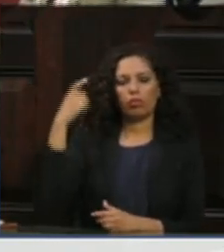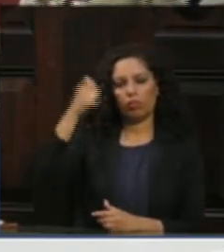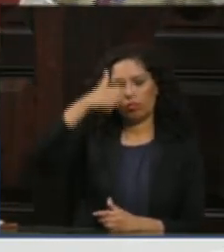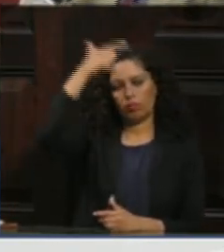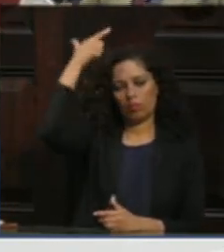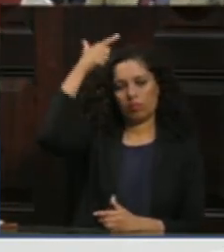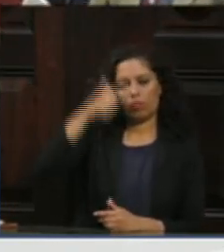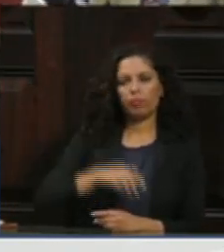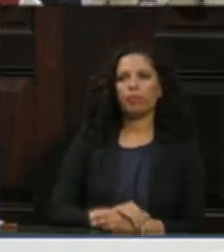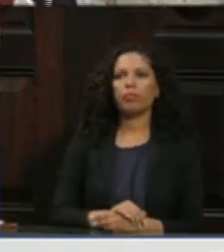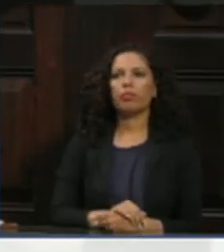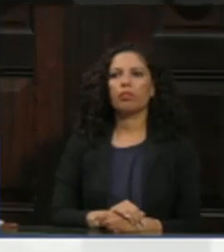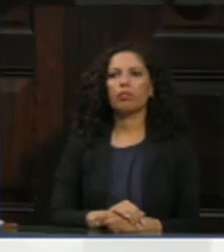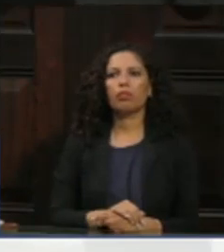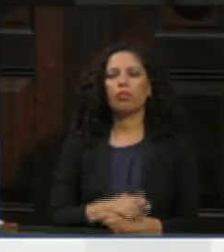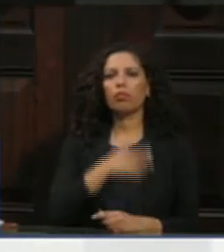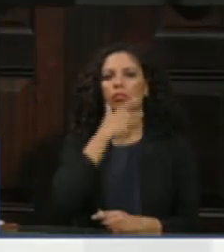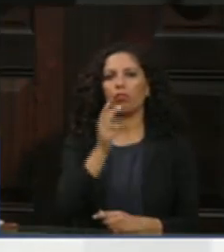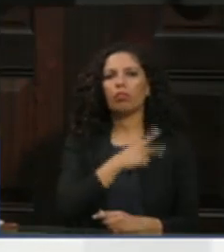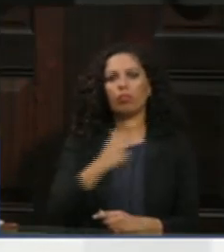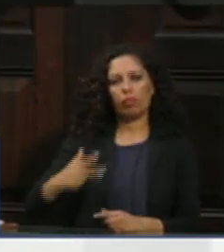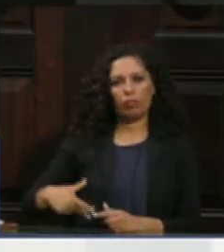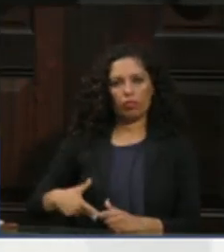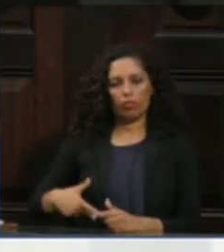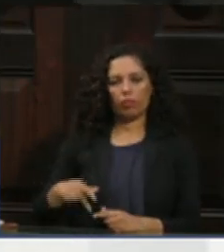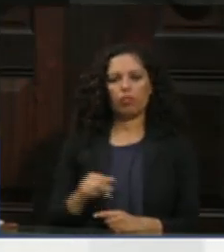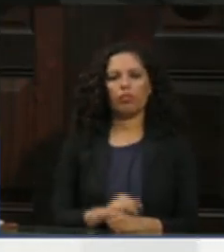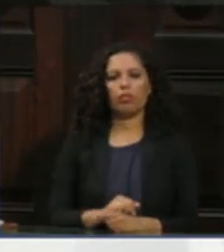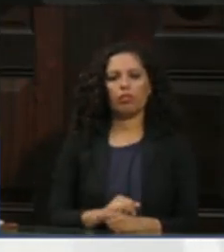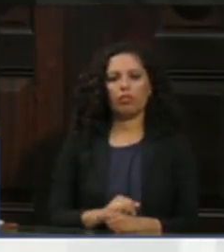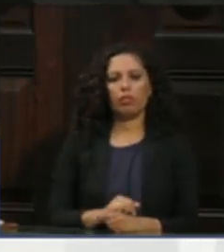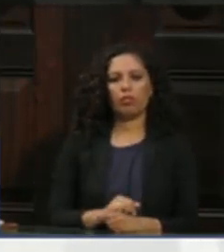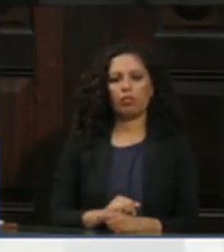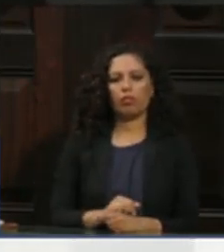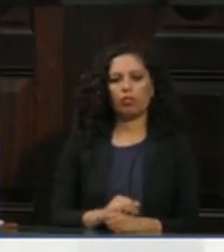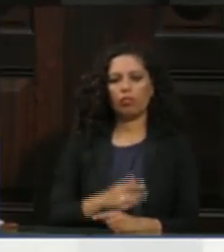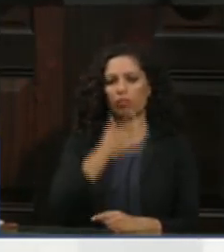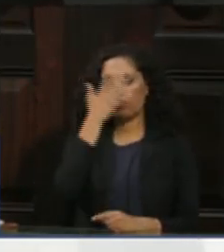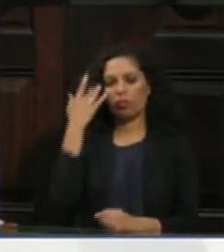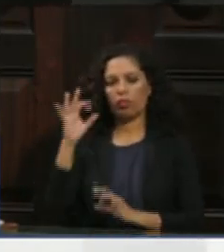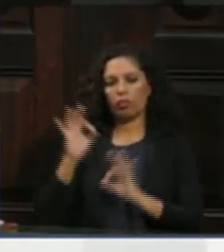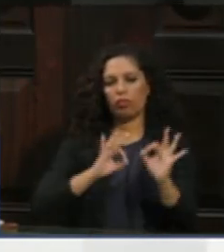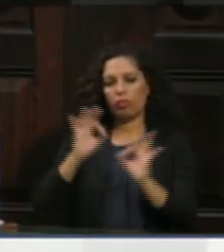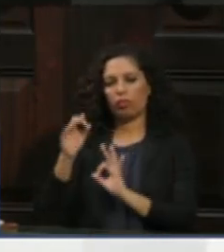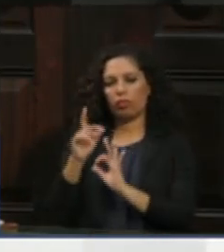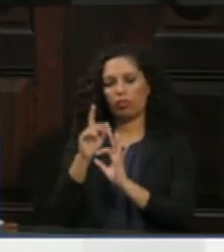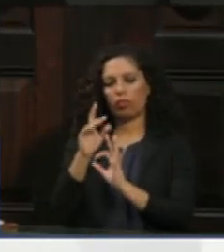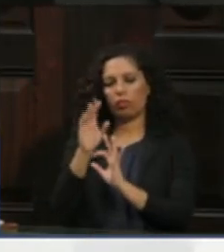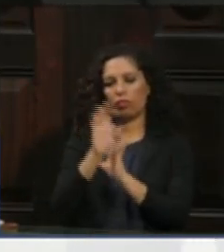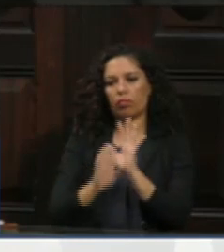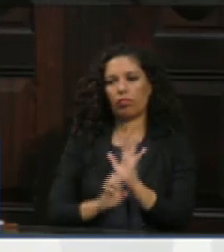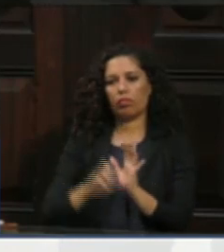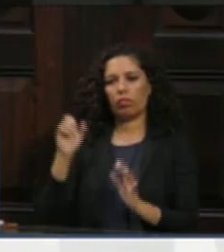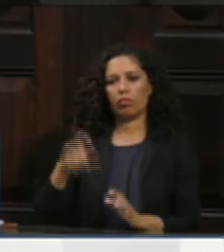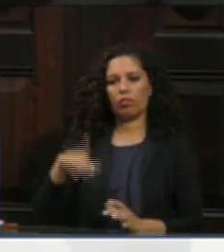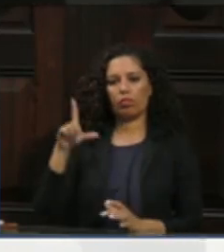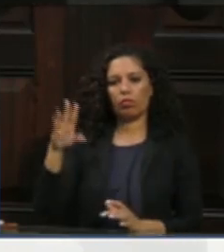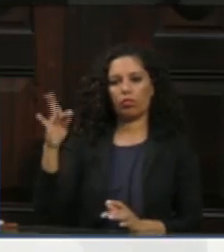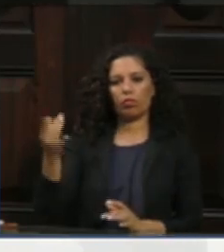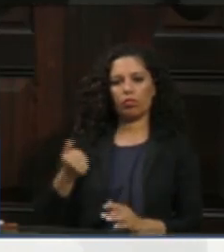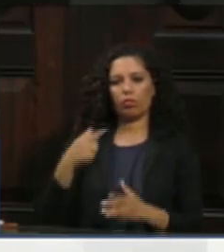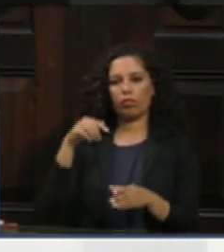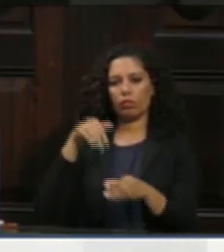reciclagem. Pendente de pareceres das comissões de Constituição e Justiça, Defesa do Meio Ambiente, Saneamento Ambiental, Trabalho, Legislação Social e Seguridade Social e